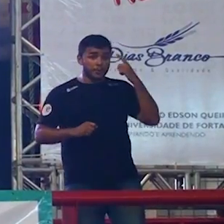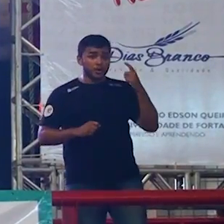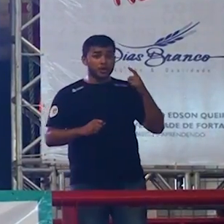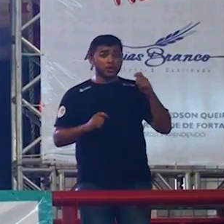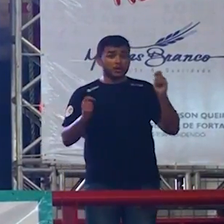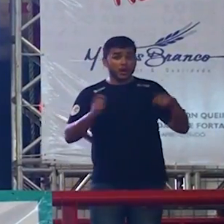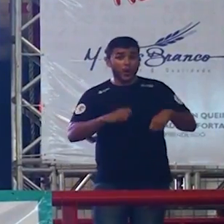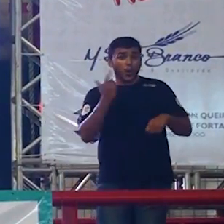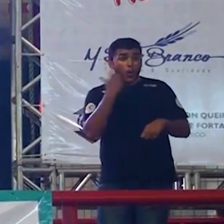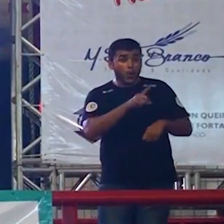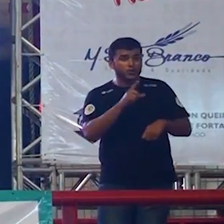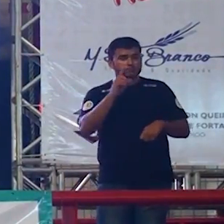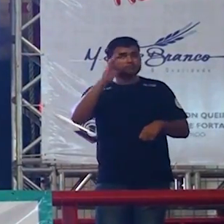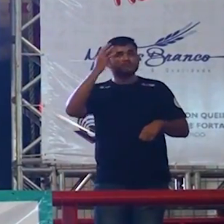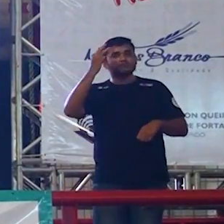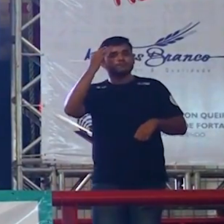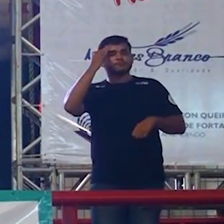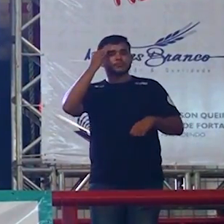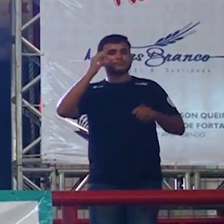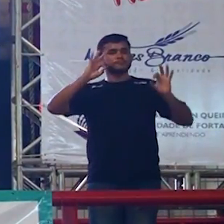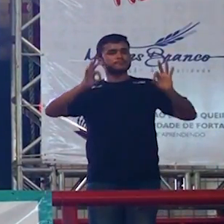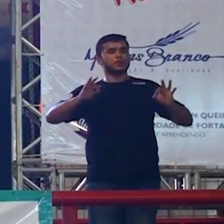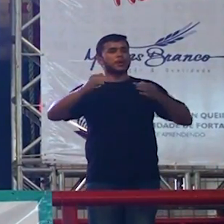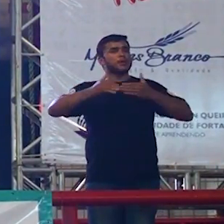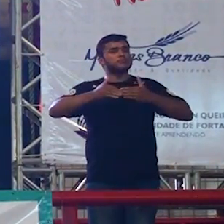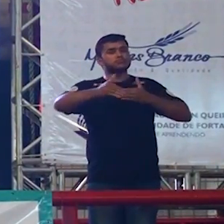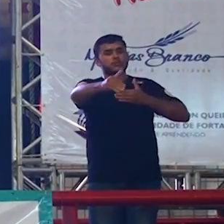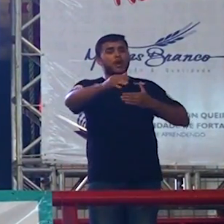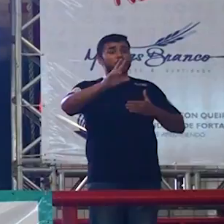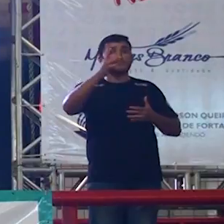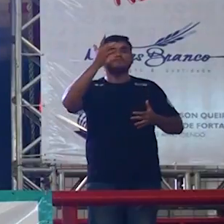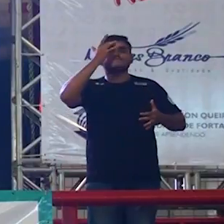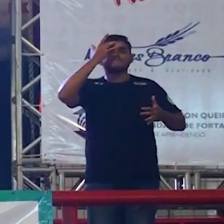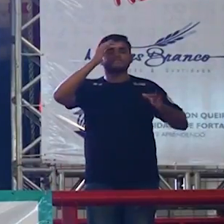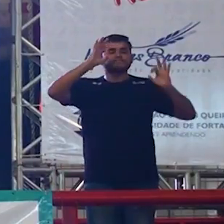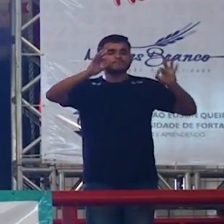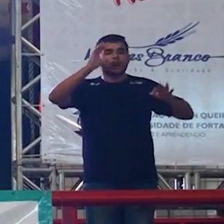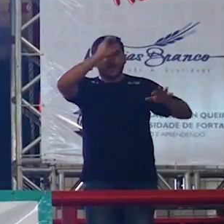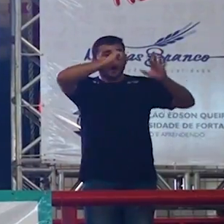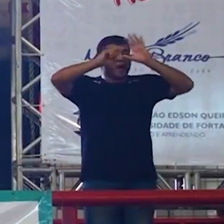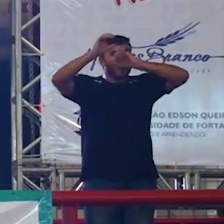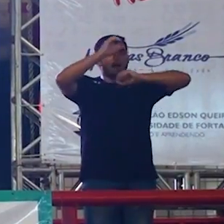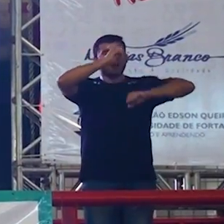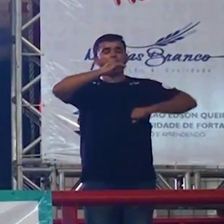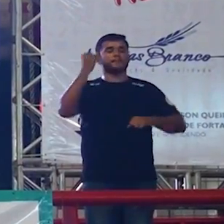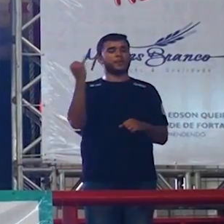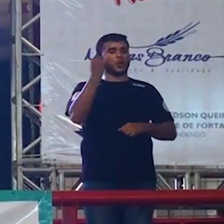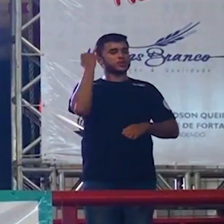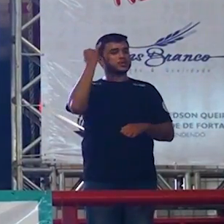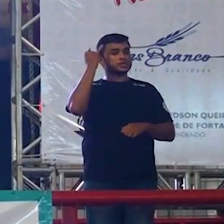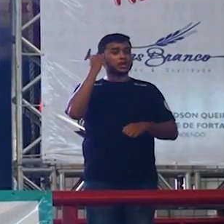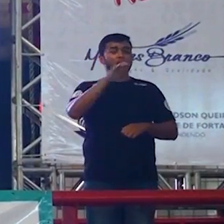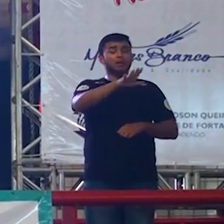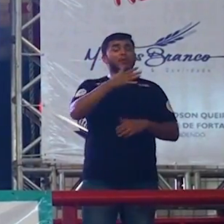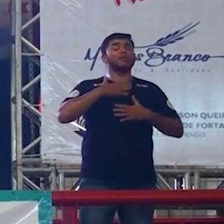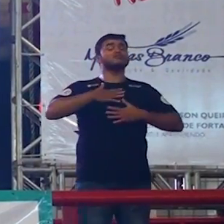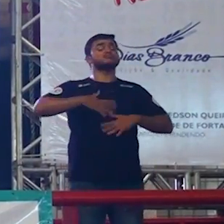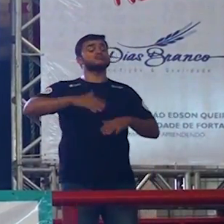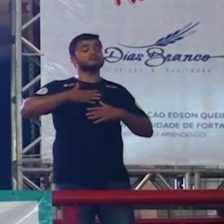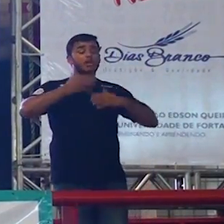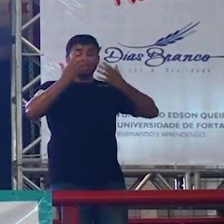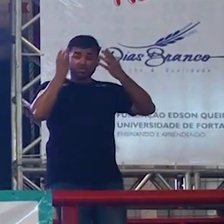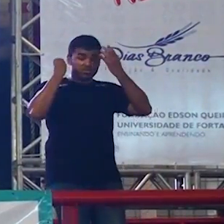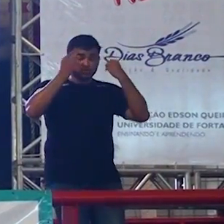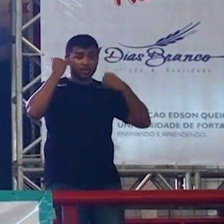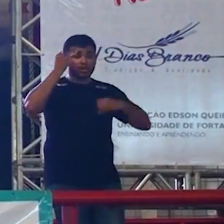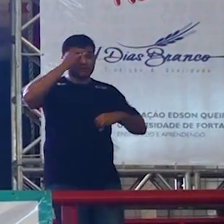de longo prazo vai acontecer quando você estiver dormindo. Então você tem que estudar bem, e para isso eu vou ensinar